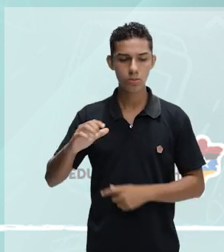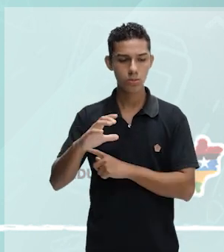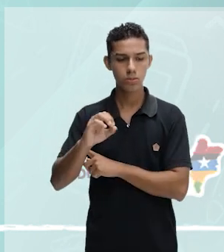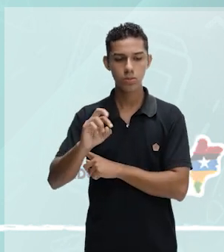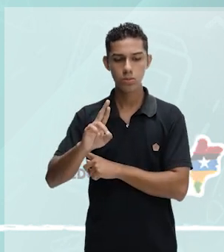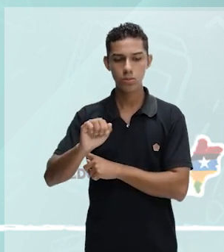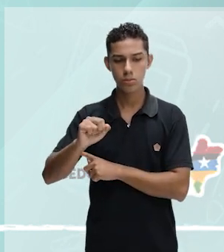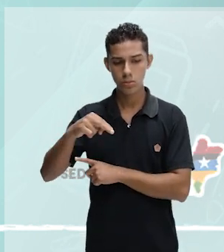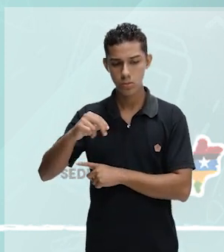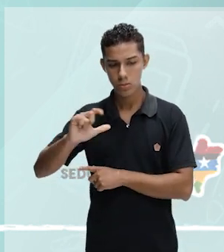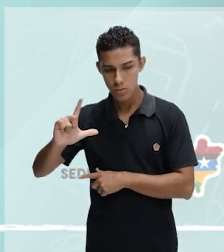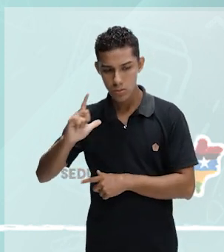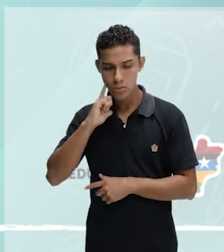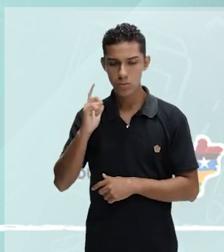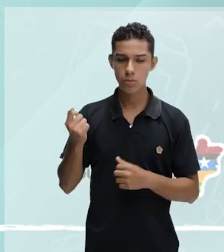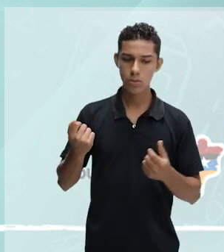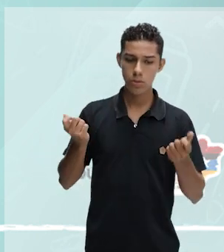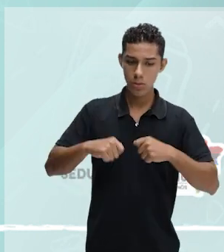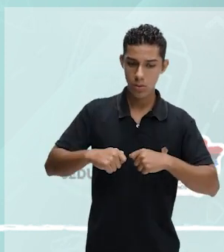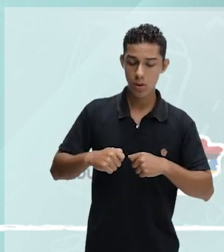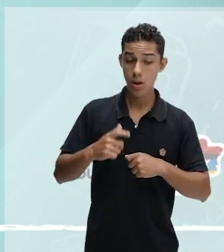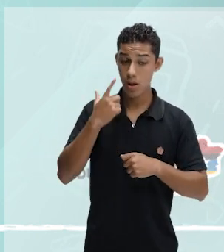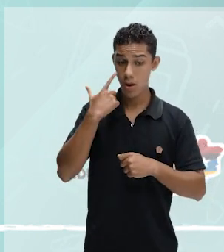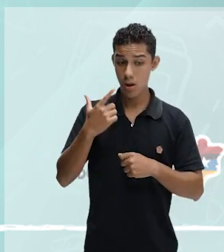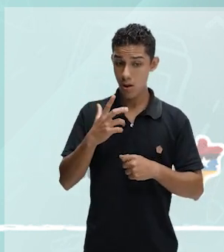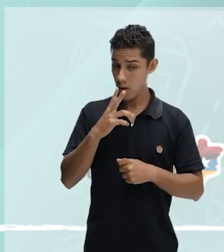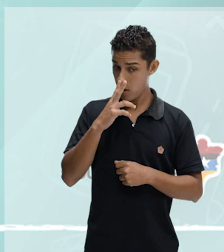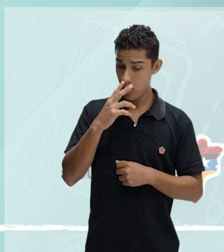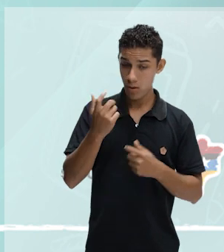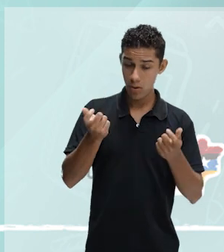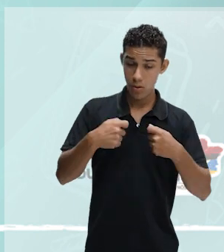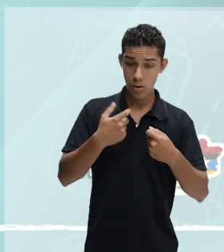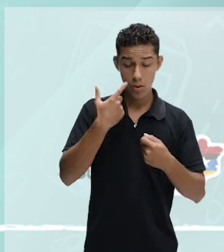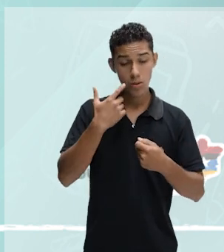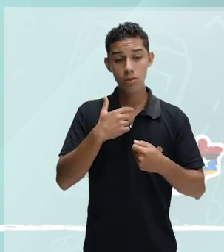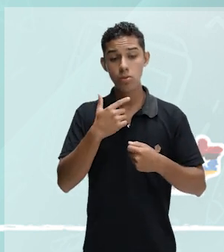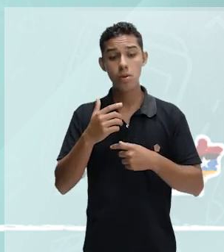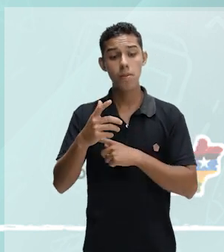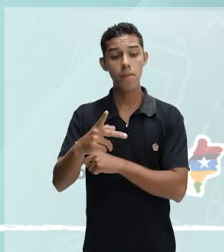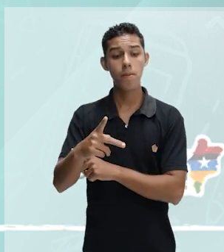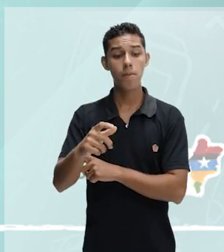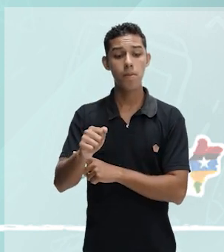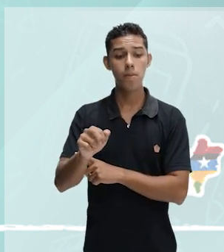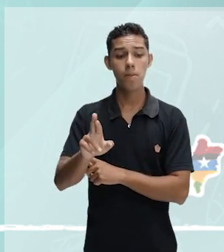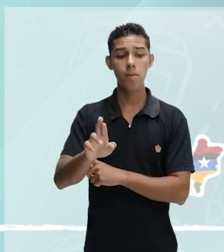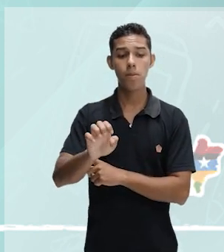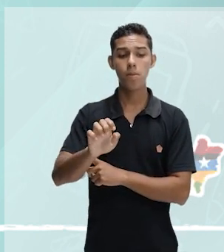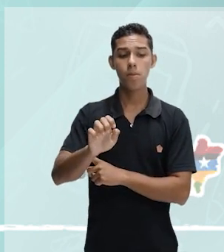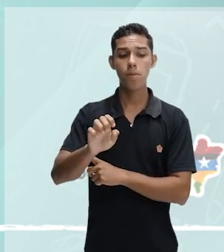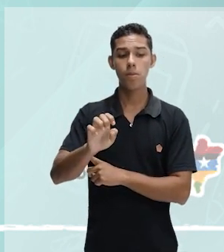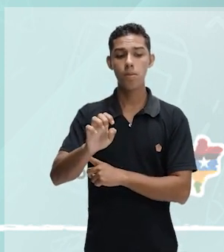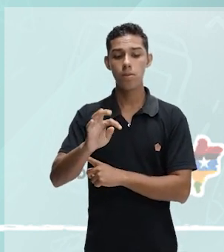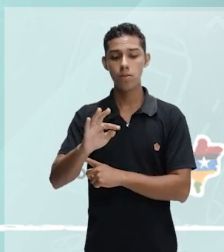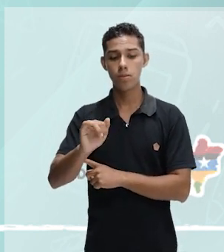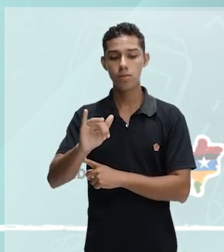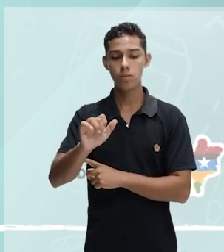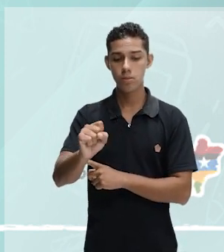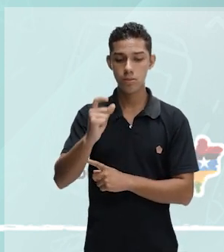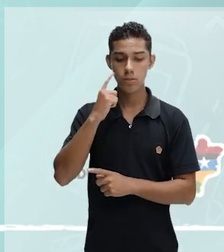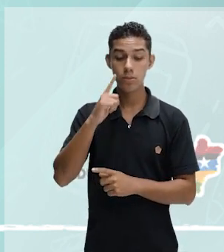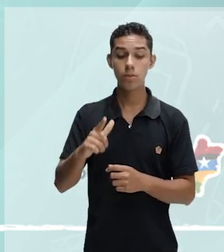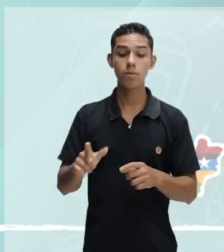divide o osso frontal, que é esse aqui da nossa cabeça, com os parietais. E nós temos uma terceira sutura, que é a